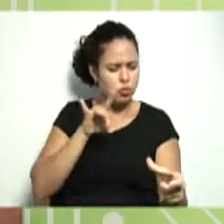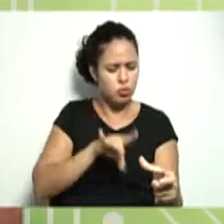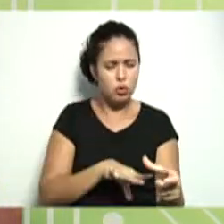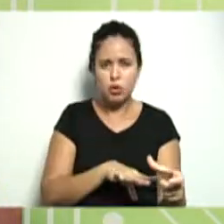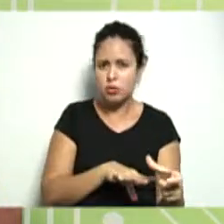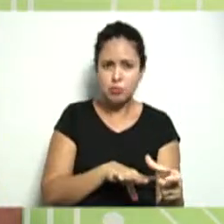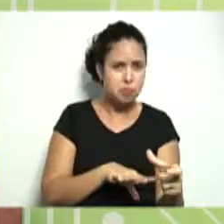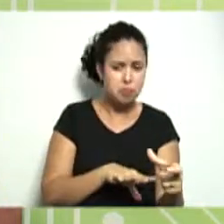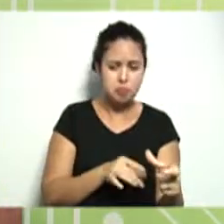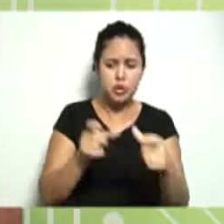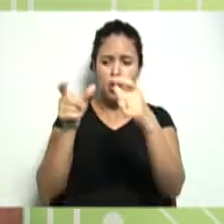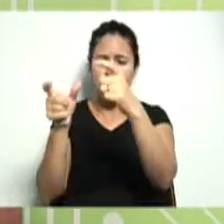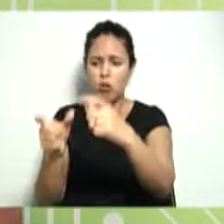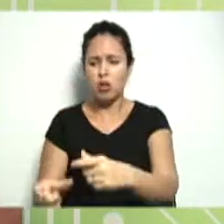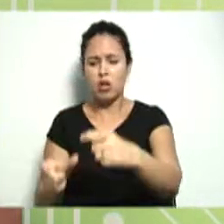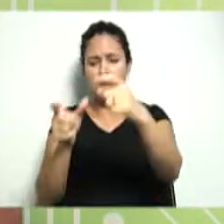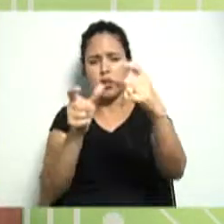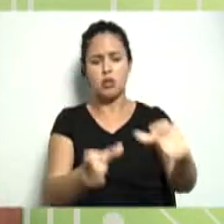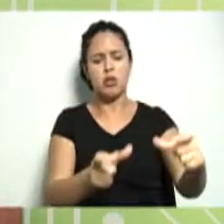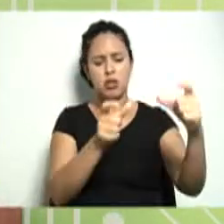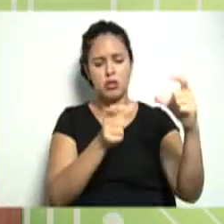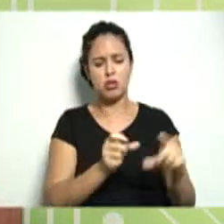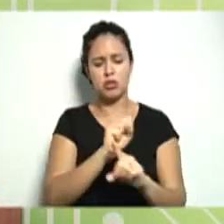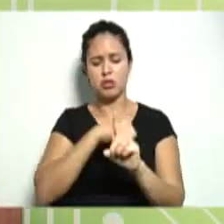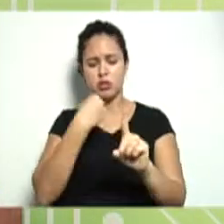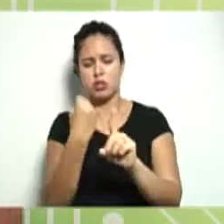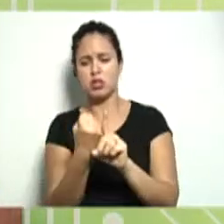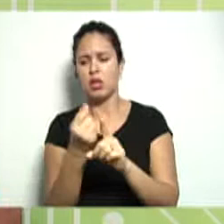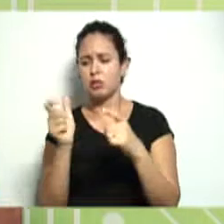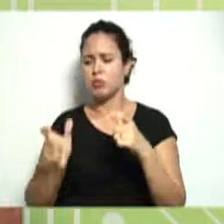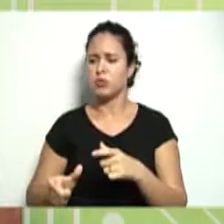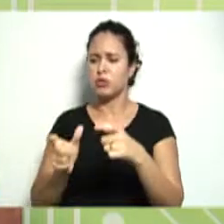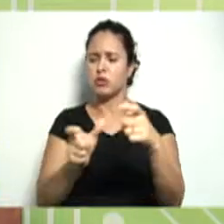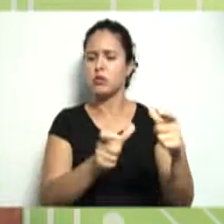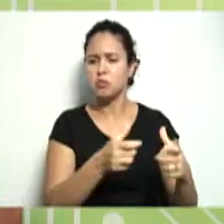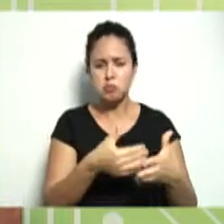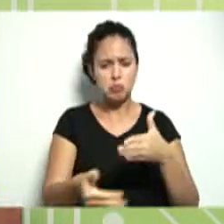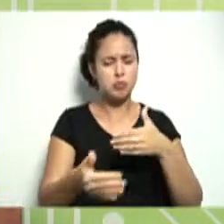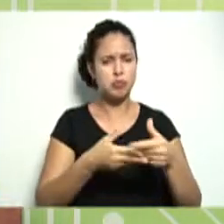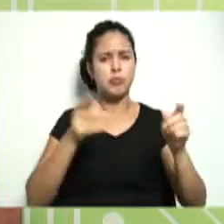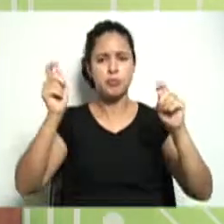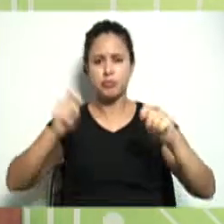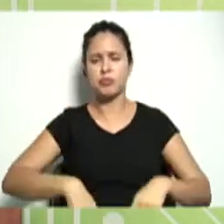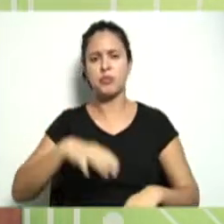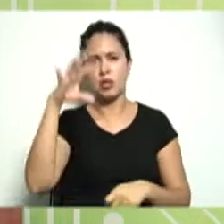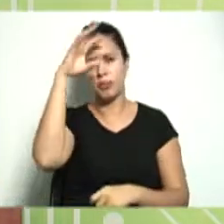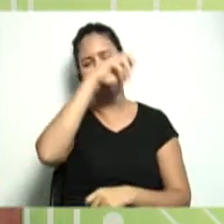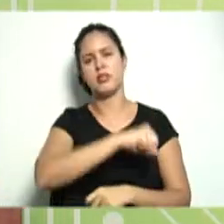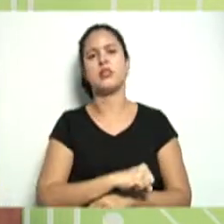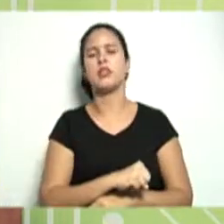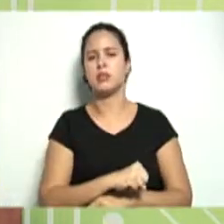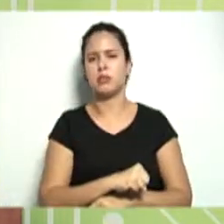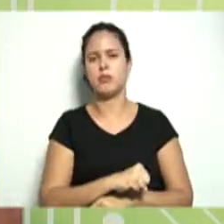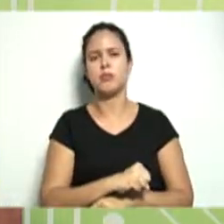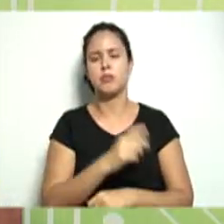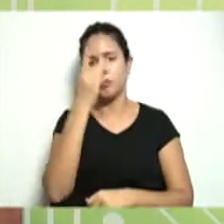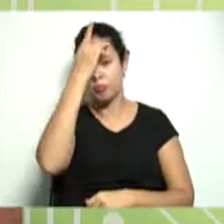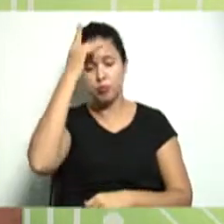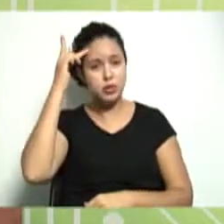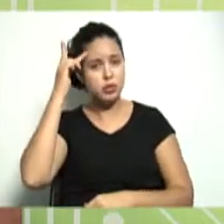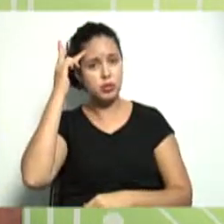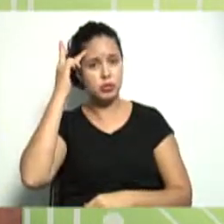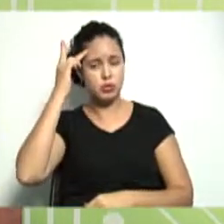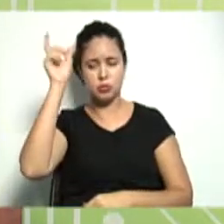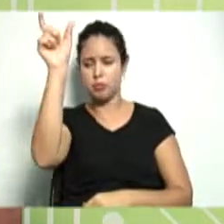acontece em todos os momentos da sociedade. Em todos os momentos em que a gente está convivendo com outros